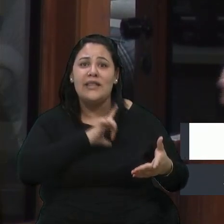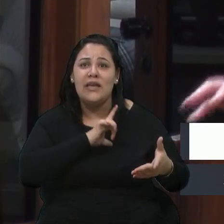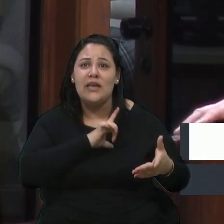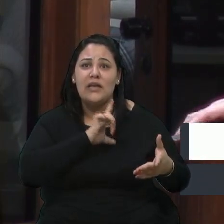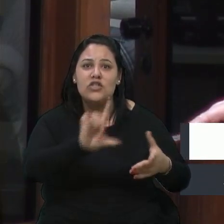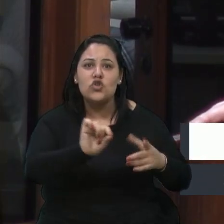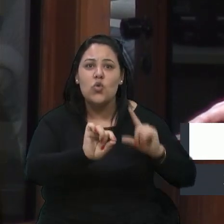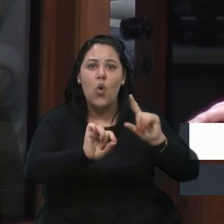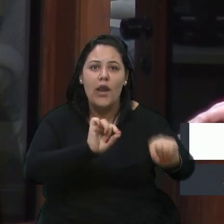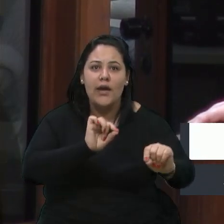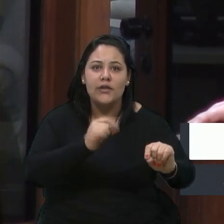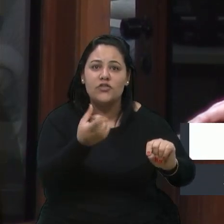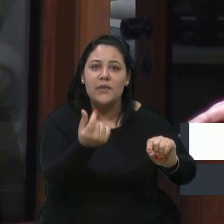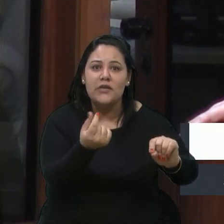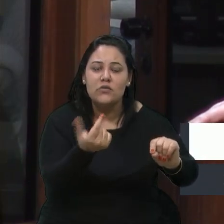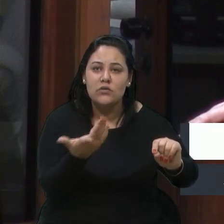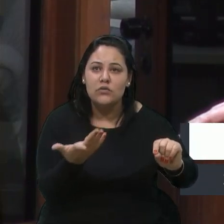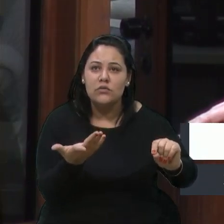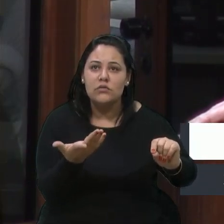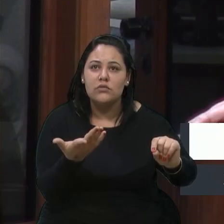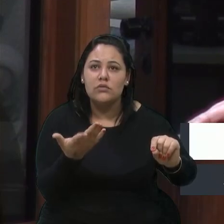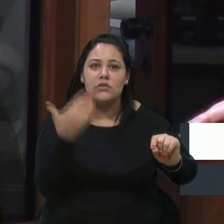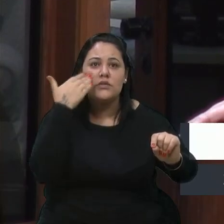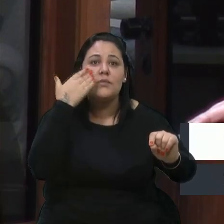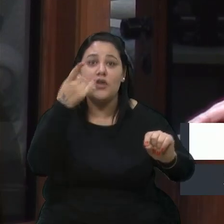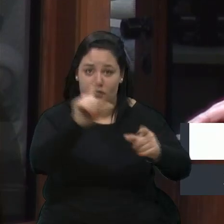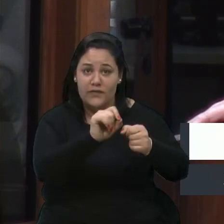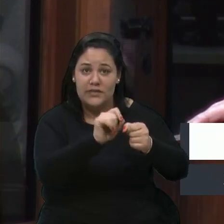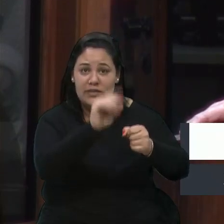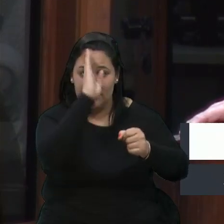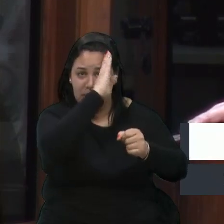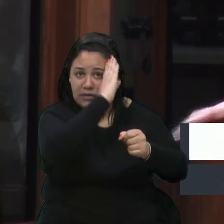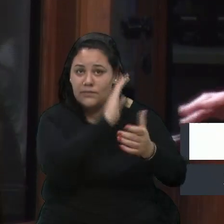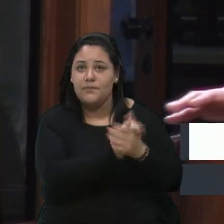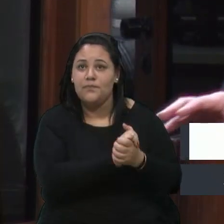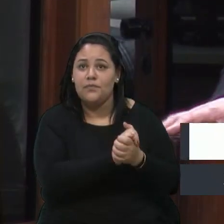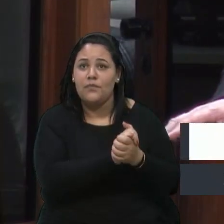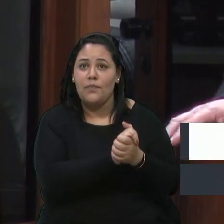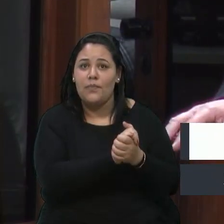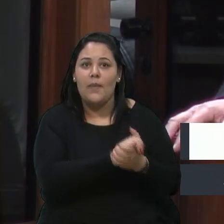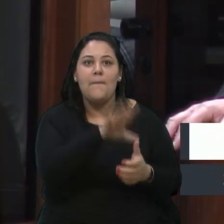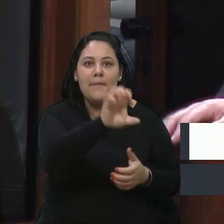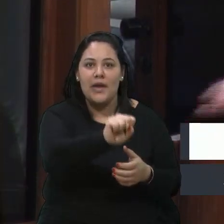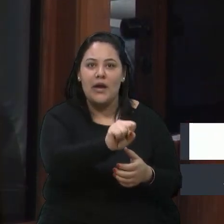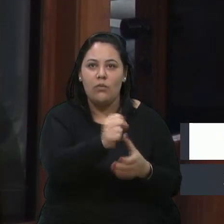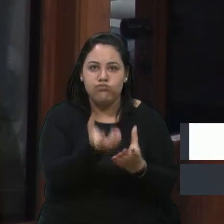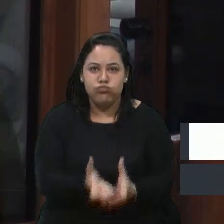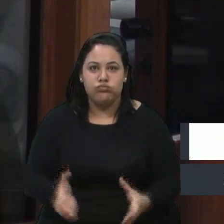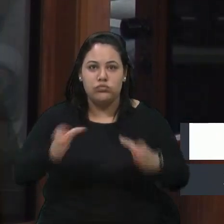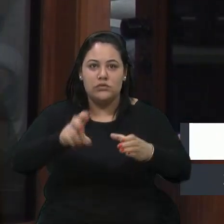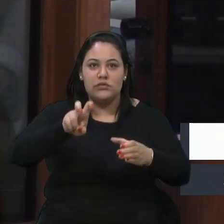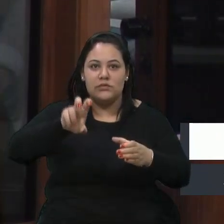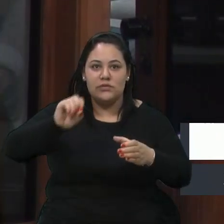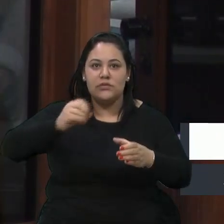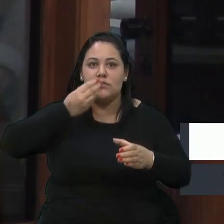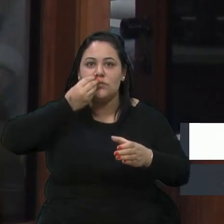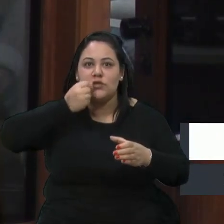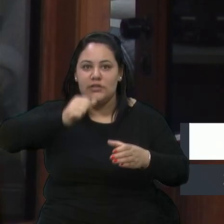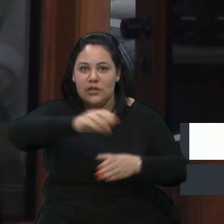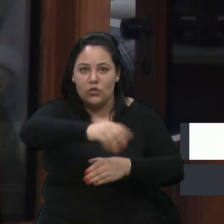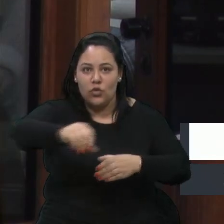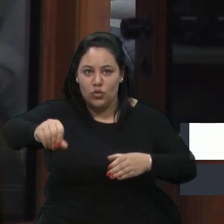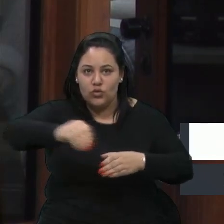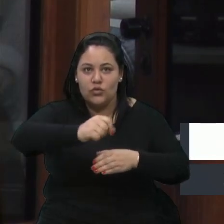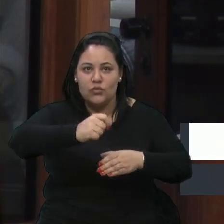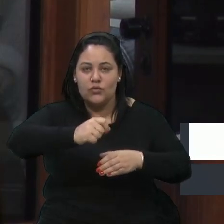opção. Sabe o que eu vou ter que fazer, vereador Bressan? Pegar um saco de 50 quilos de sal grosso e ir lá nos pés do